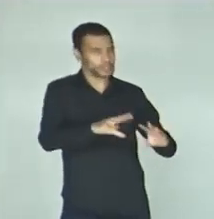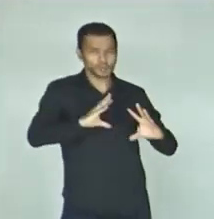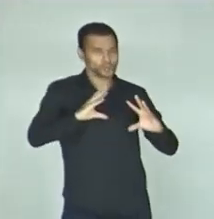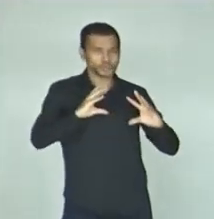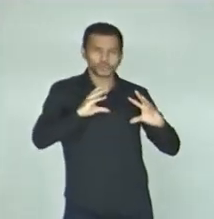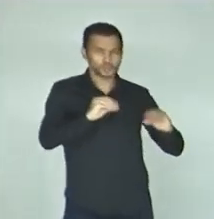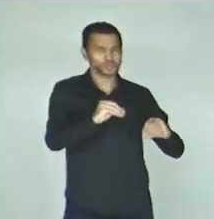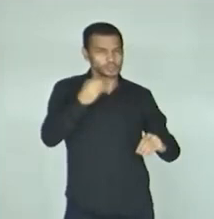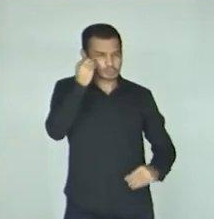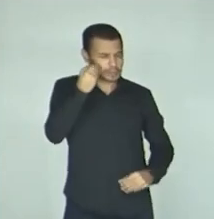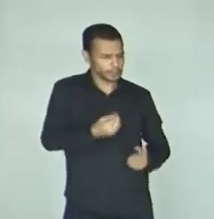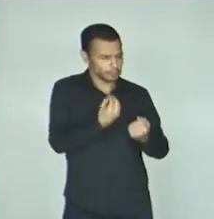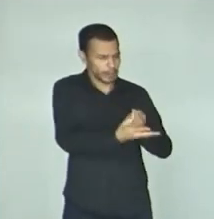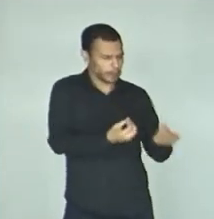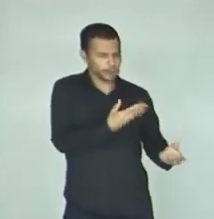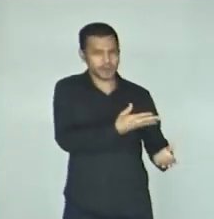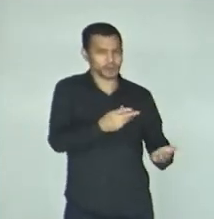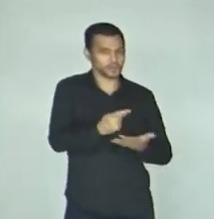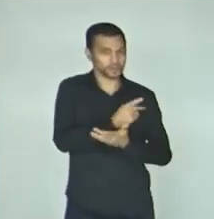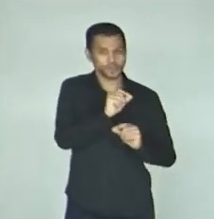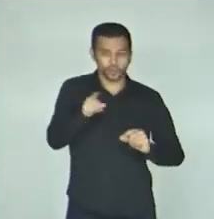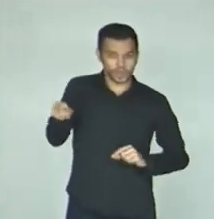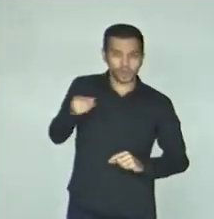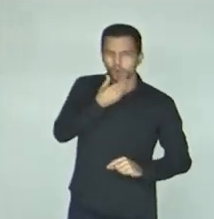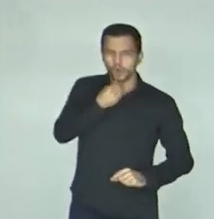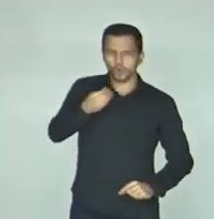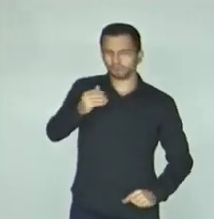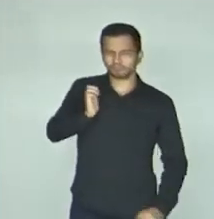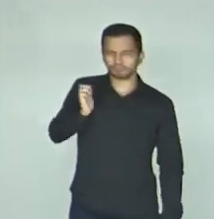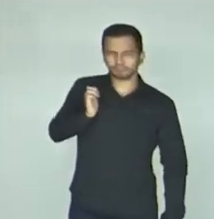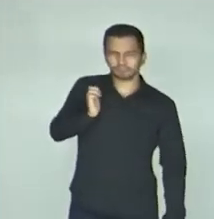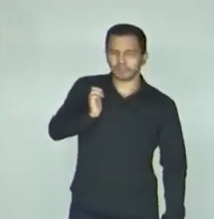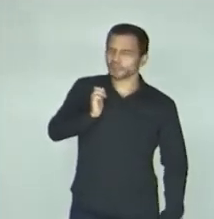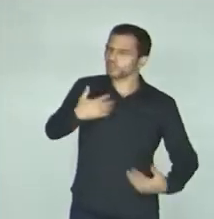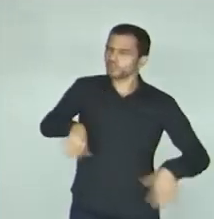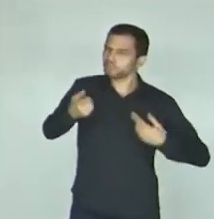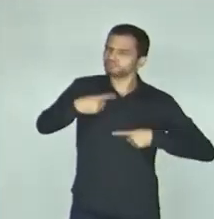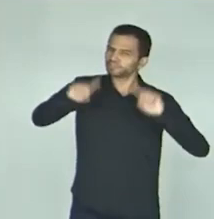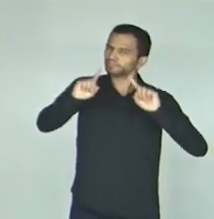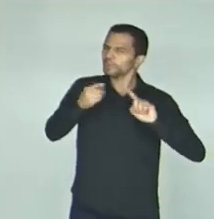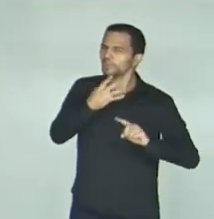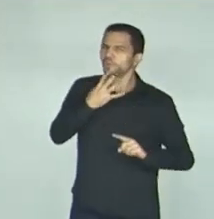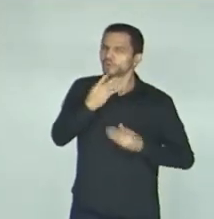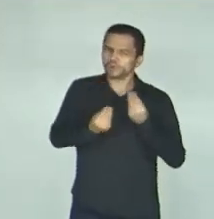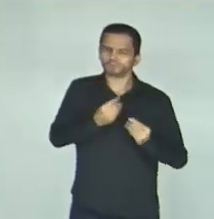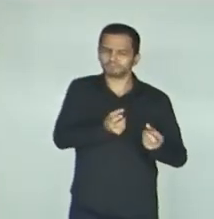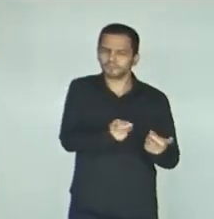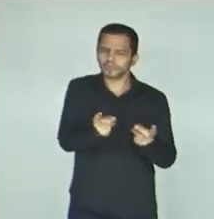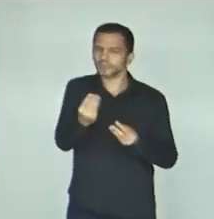ele aprendeu na vida e o tio que era Próspero homem de negócios ó para não era bom nesse negócio